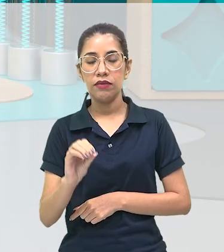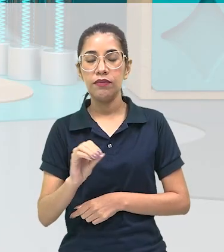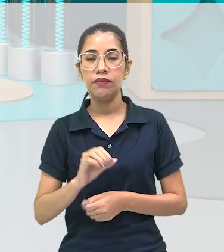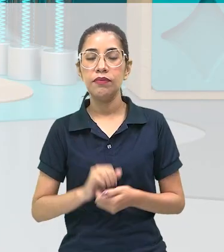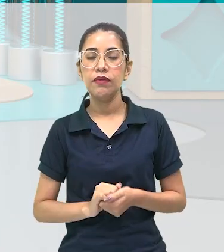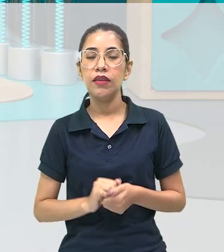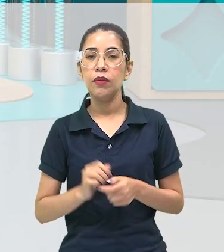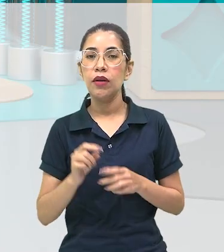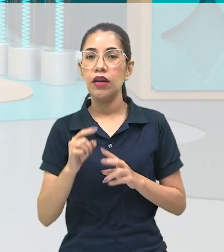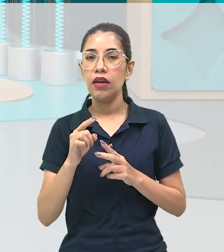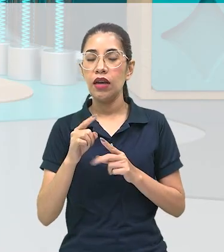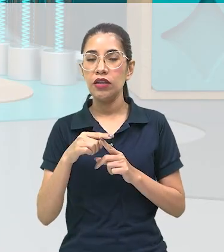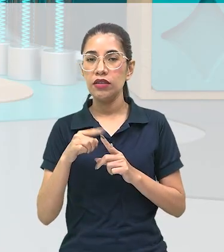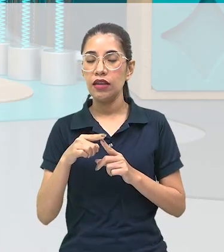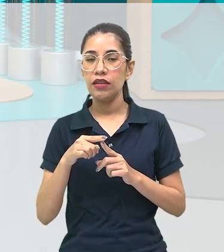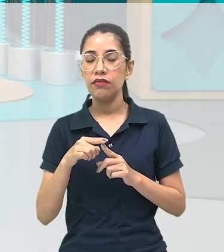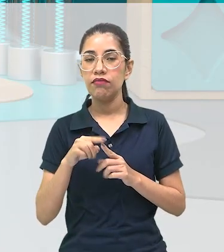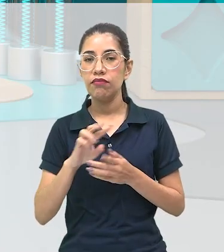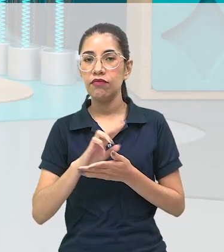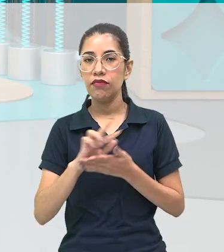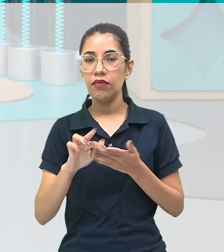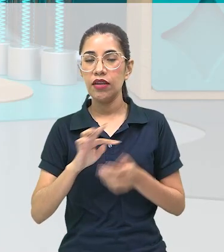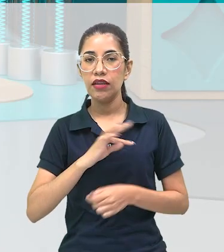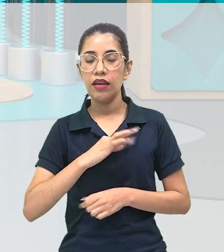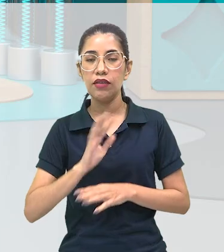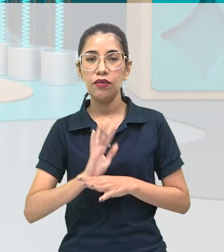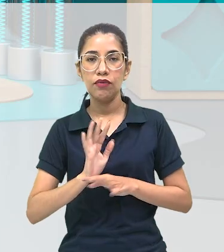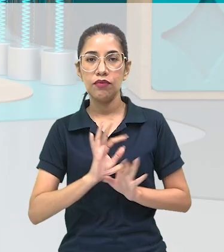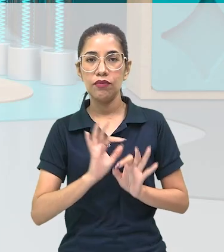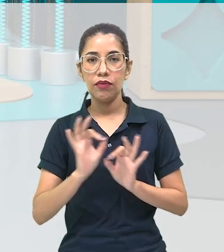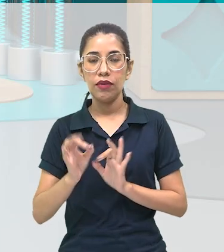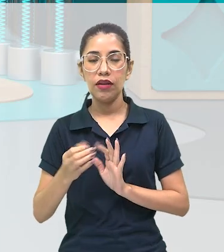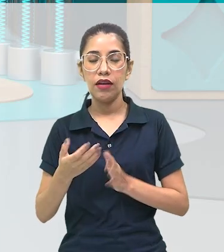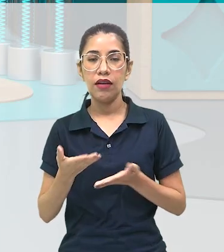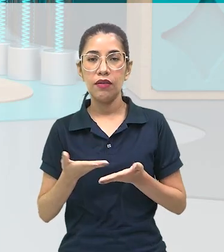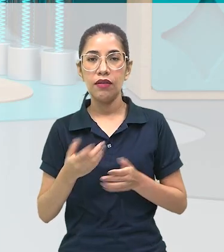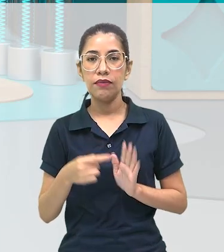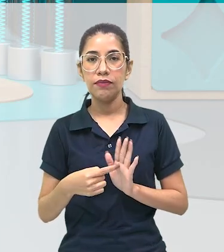por falar nas técnicas, deixa eu mostrar para vocês aqui um vídeo que vai ilustrar melhor sobre isso.